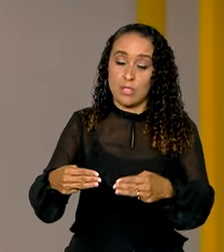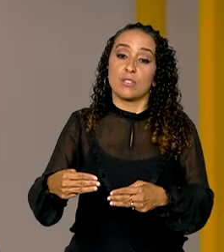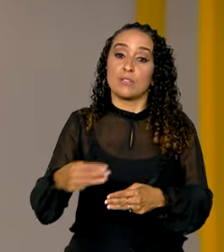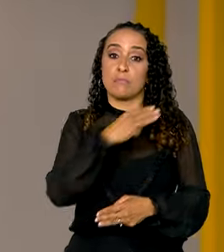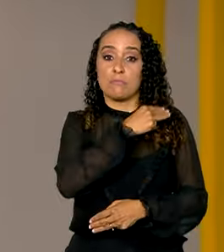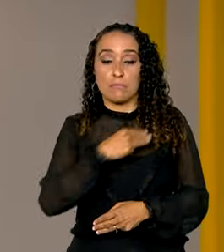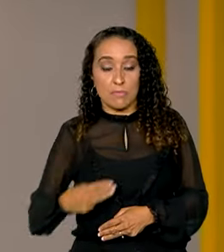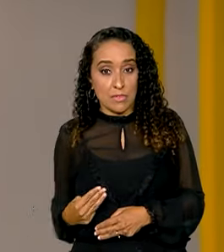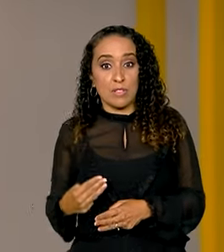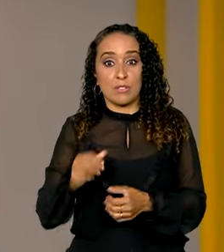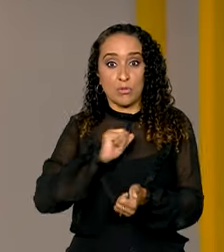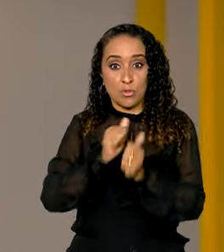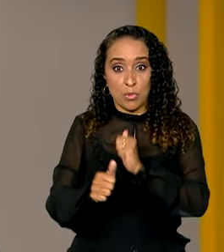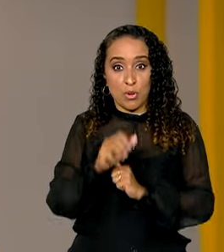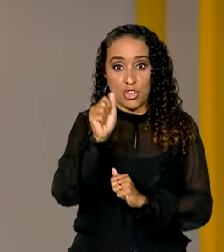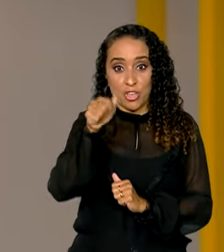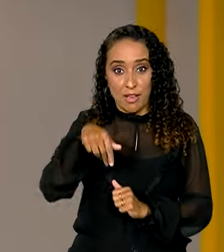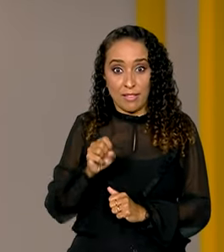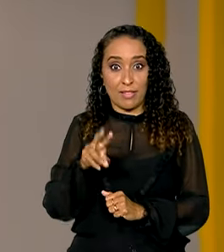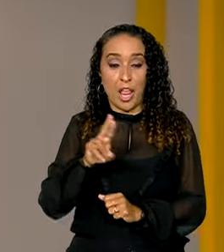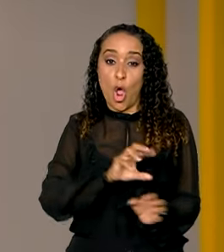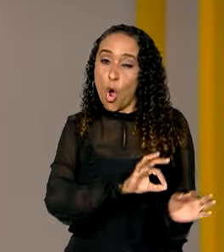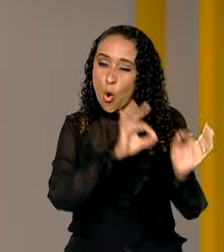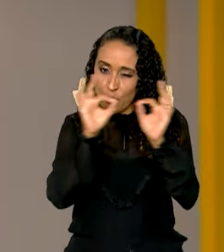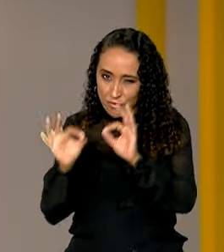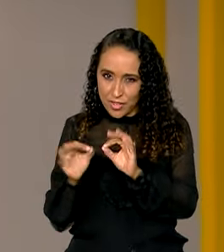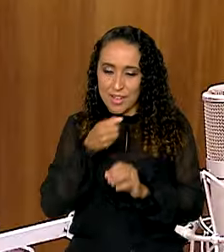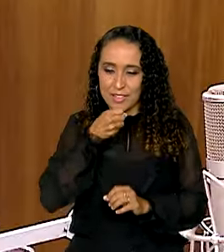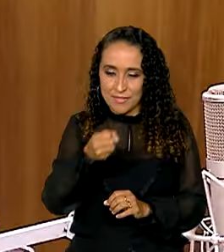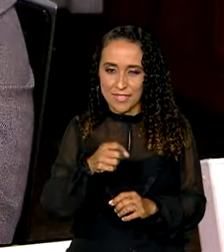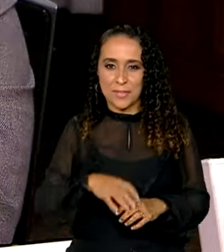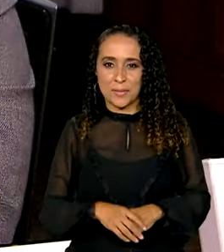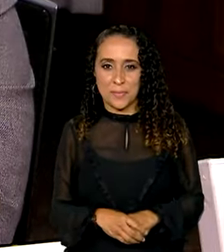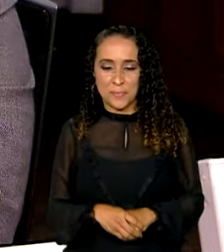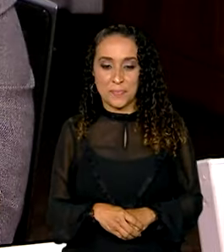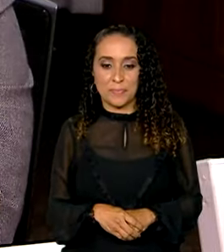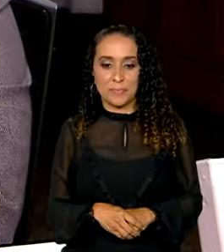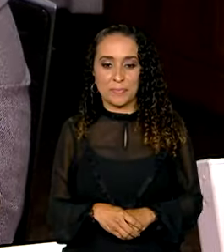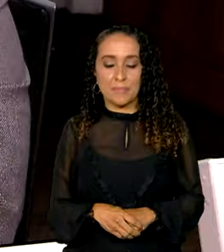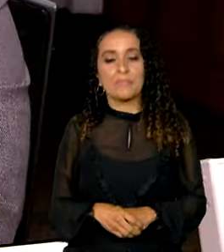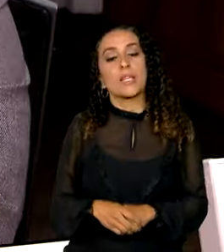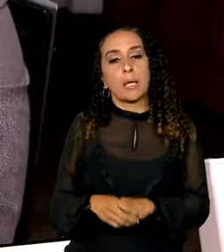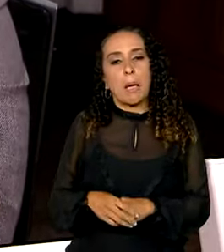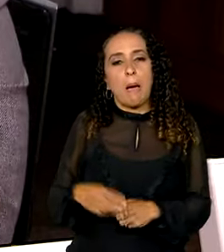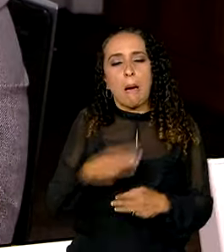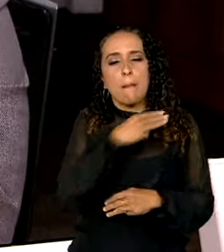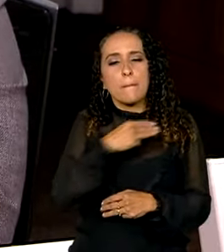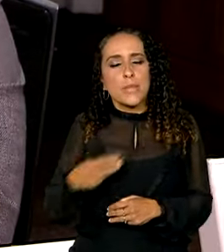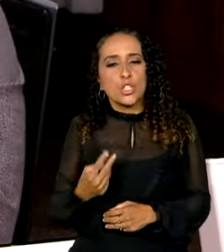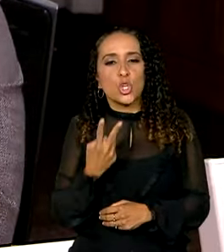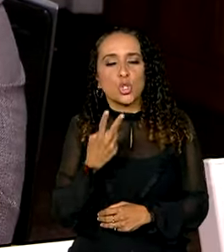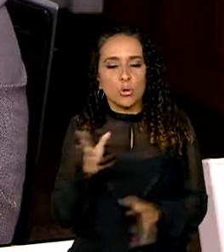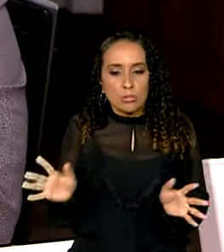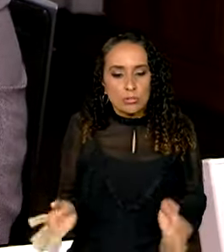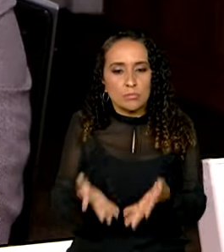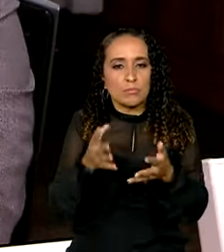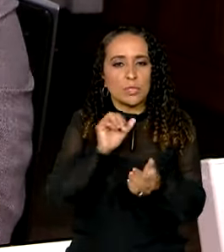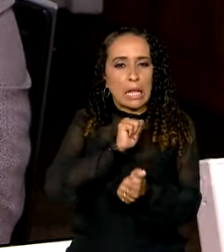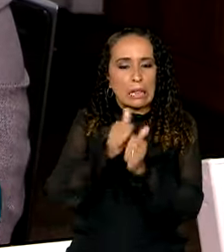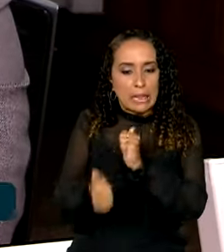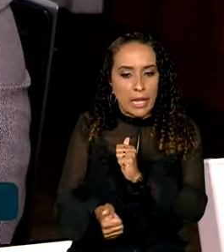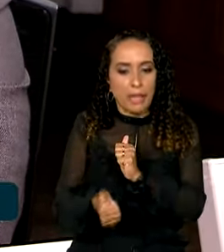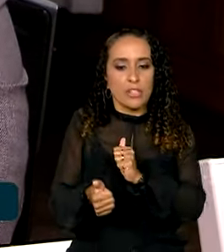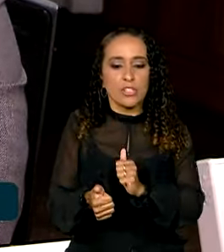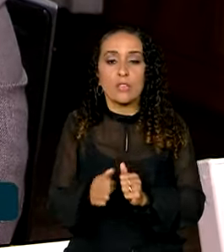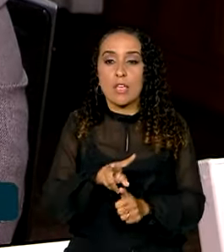André Fufuca. Confira aí um trecho desta entrevista. Ministro, dois grandes incentivos aos atletas, desde esse que vão